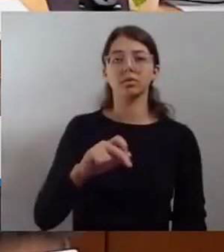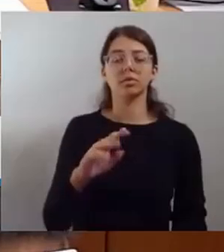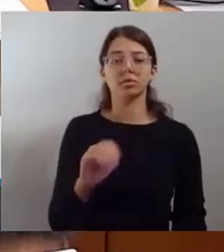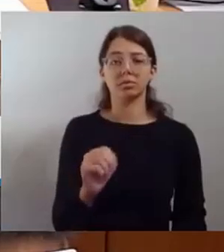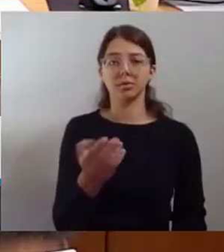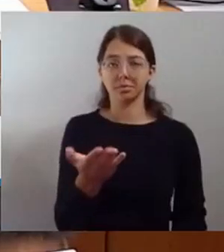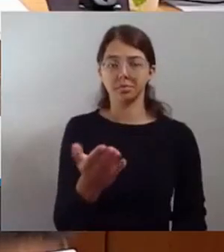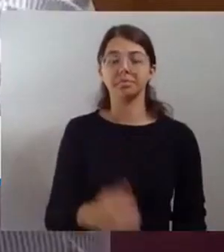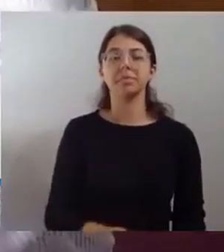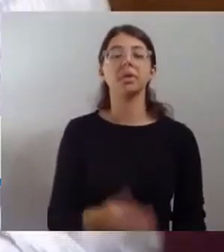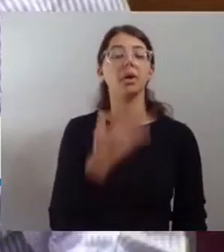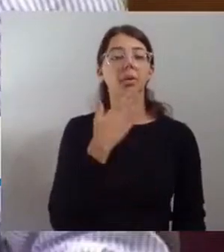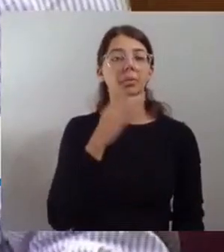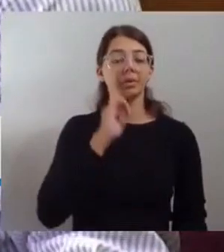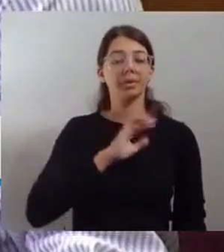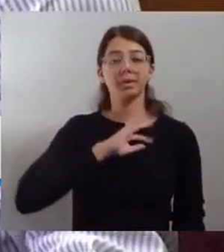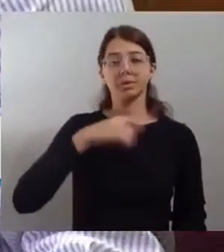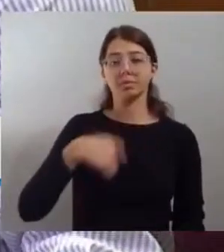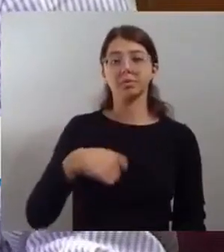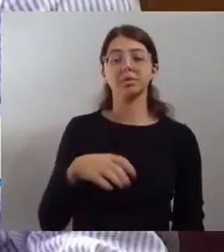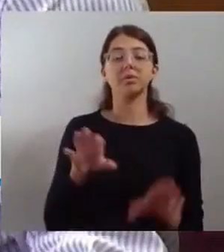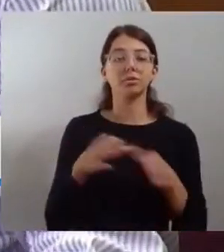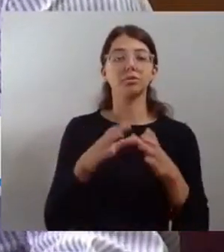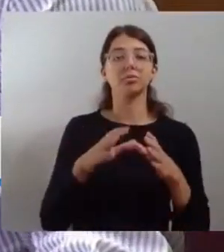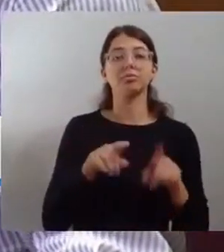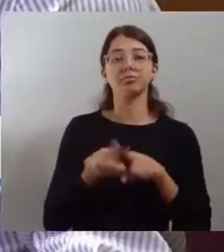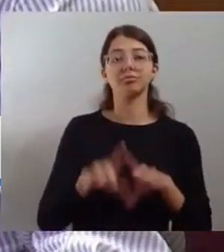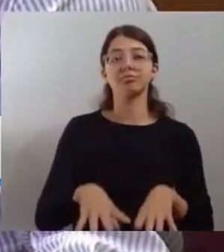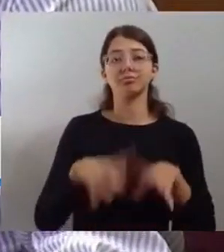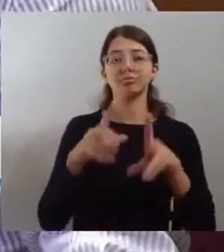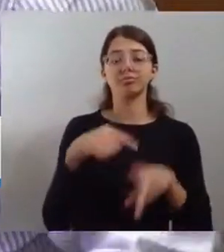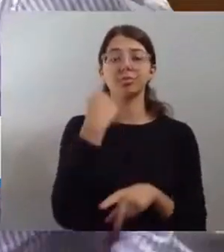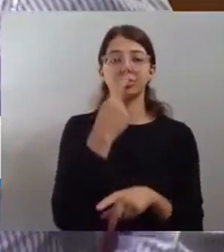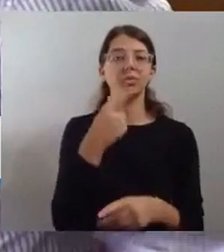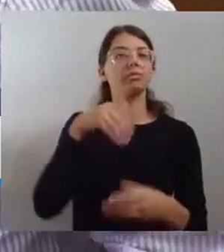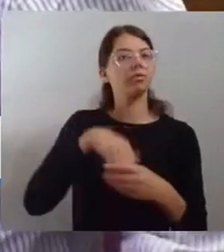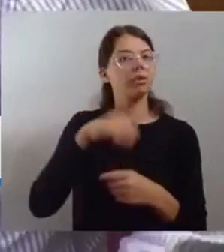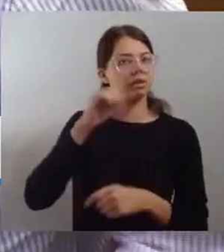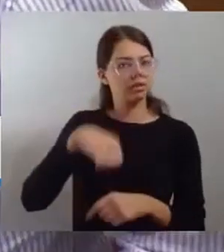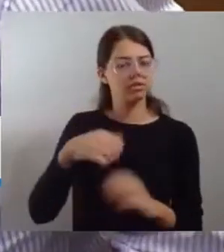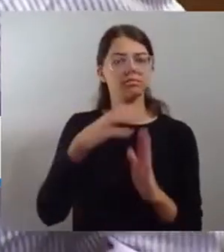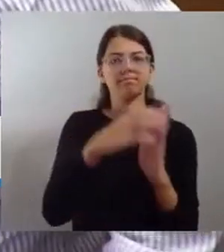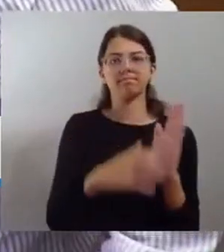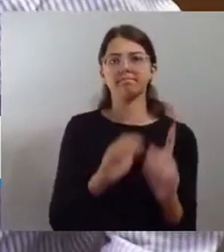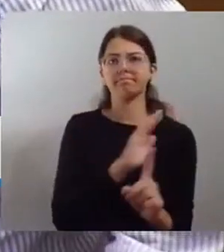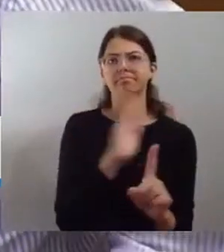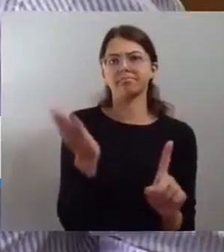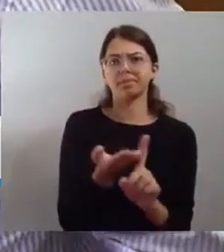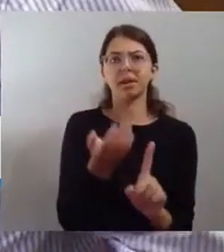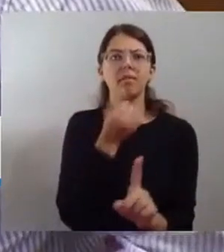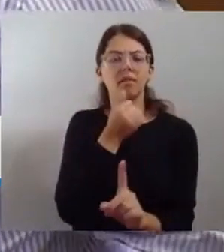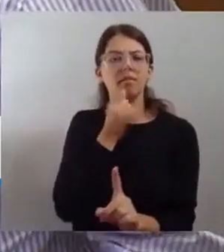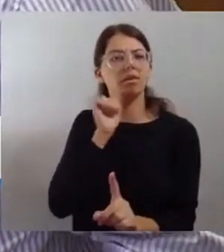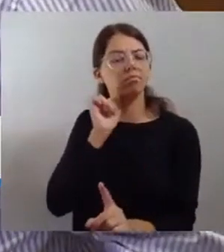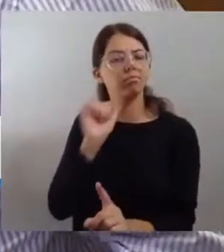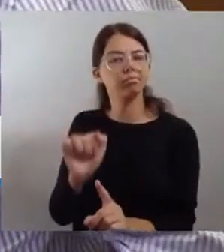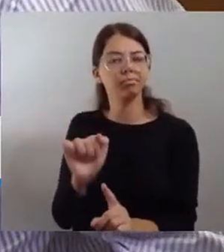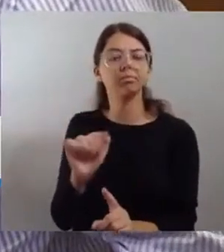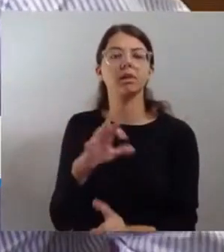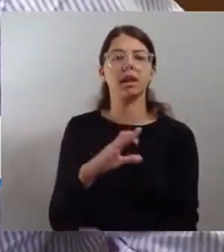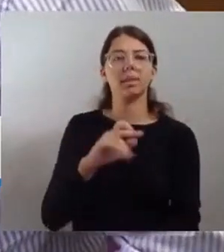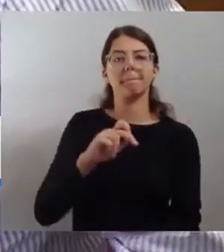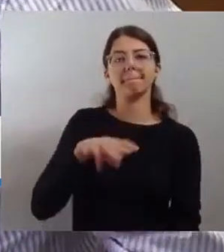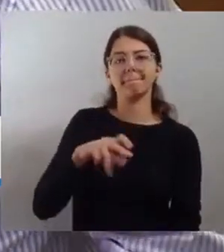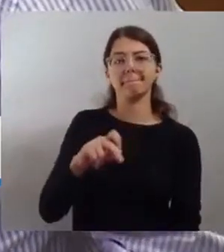Muito obrigado, Sr. Presidente. O Grupo Político Avelino Oeiras votou favoravelmente este voto de condenação à violência grotesca do Hamas sobre